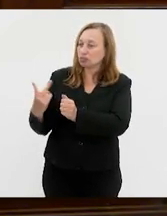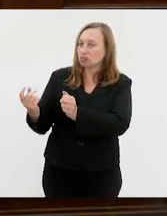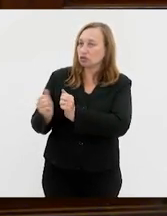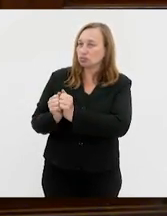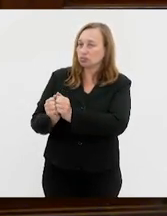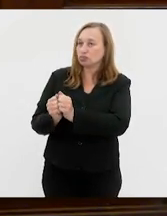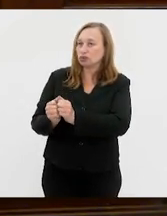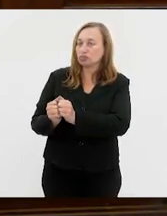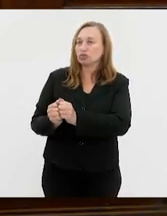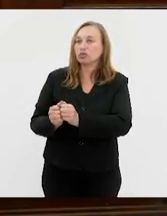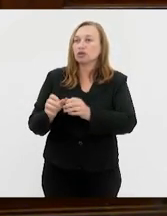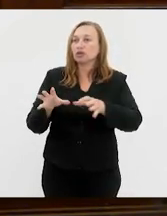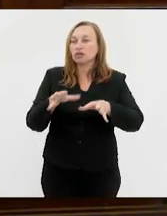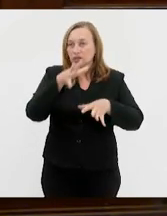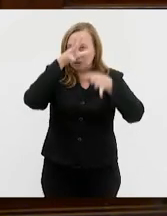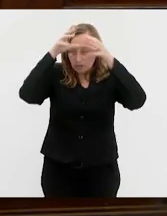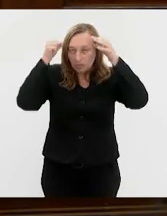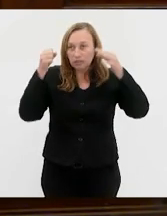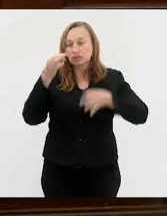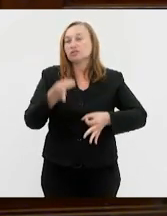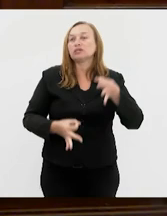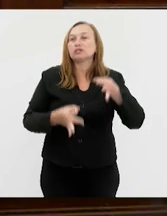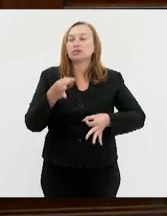Supremo. Quando